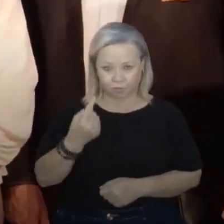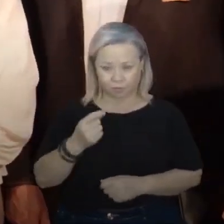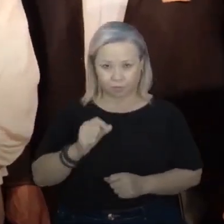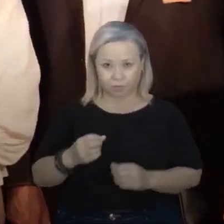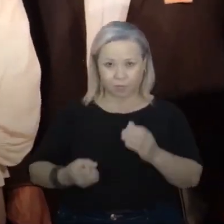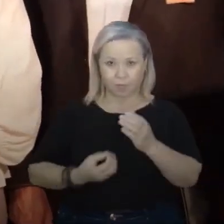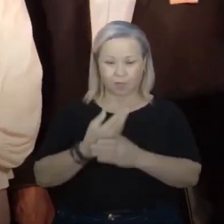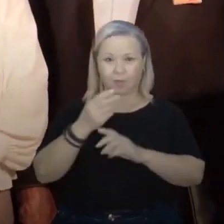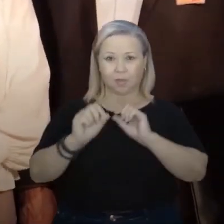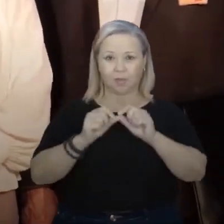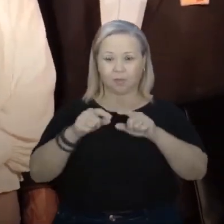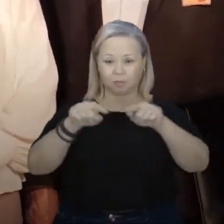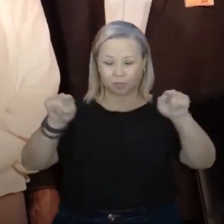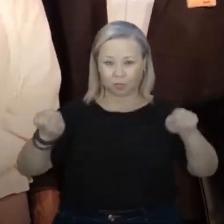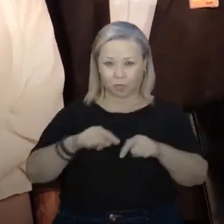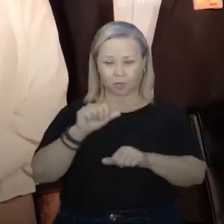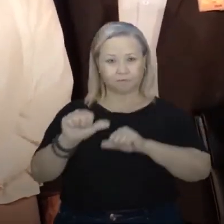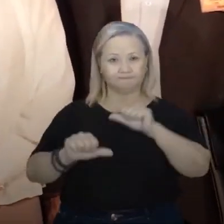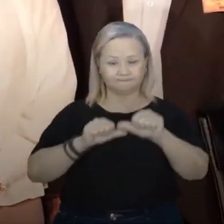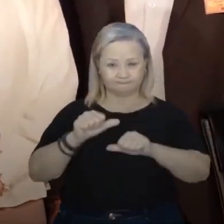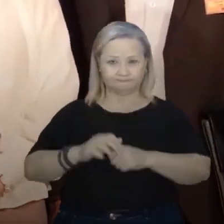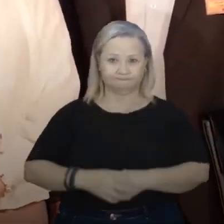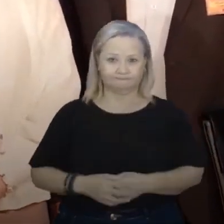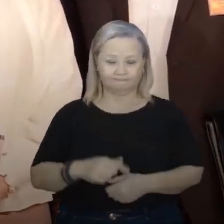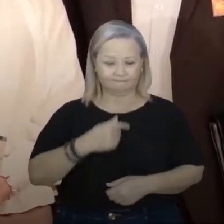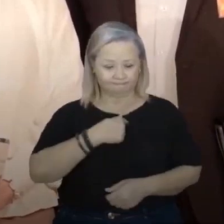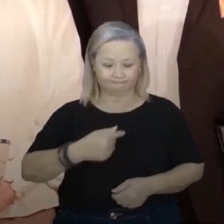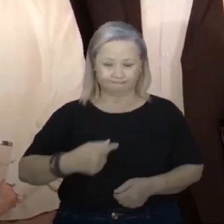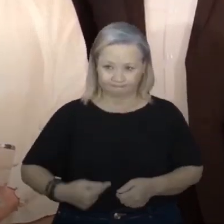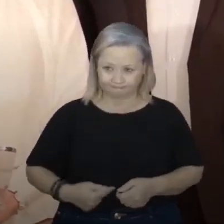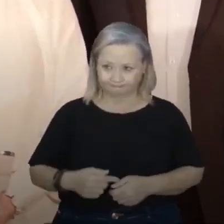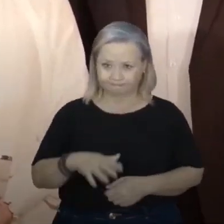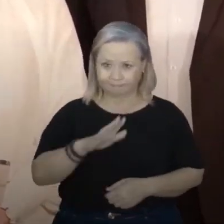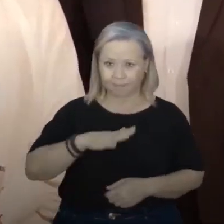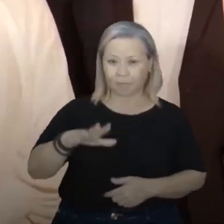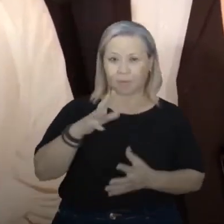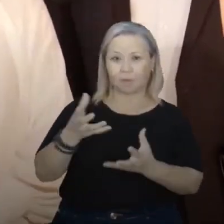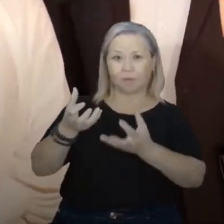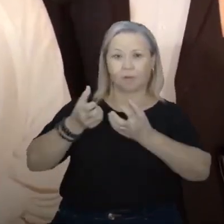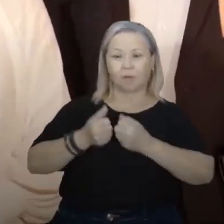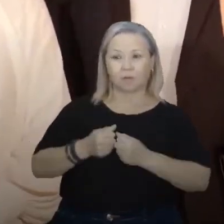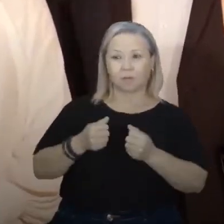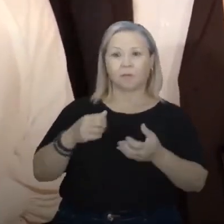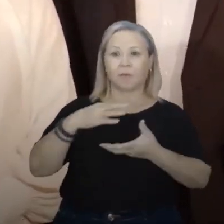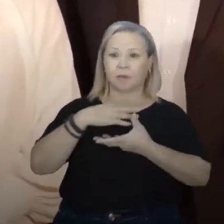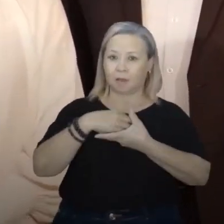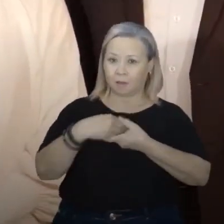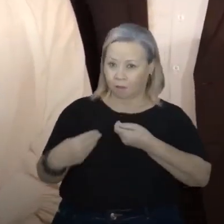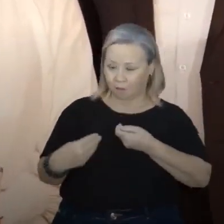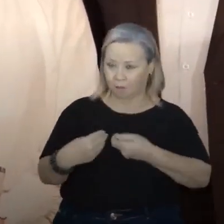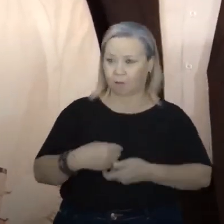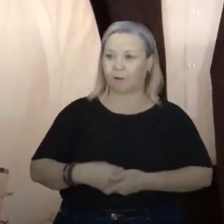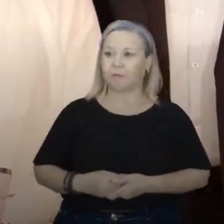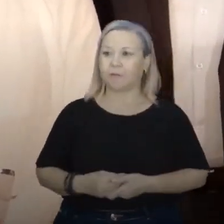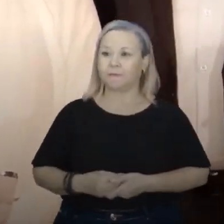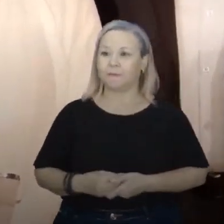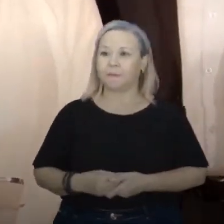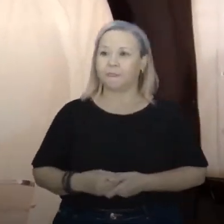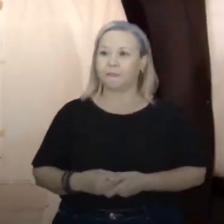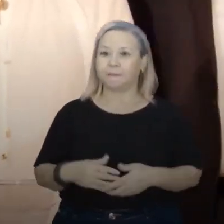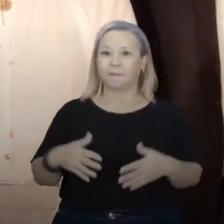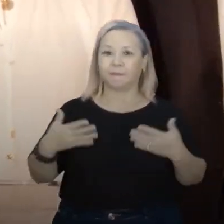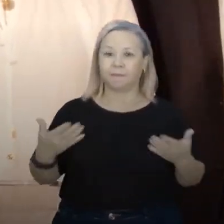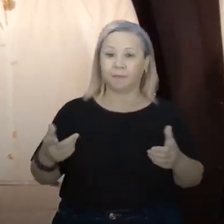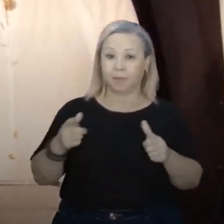o gabinete de transição governamental. Todos vão receber uma cópia. Então, essa é